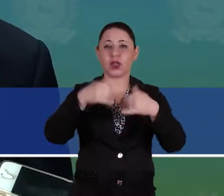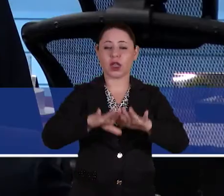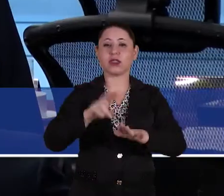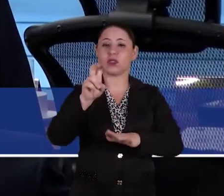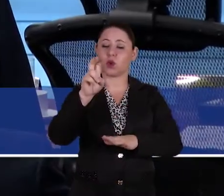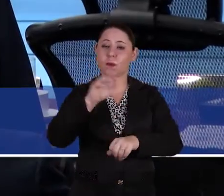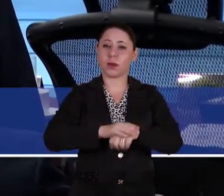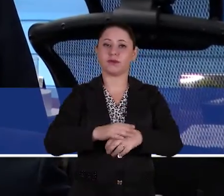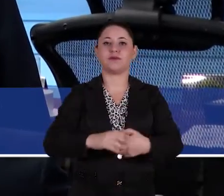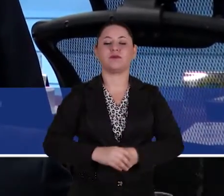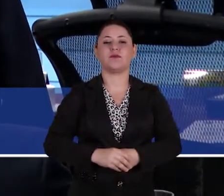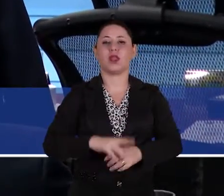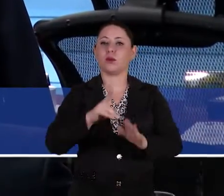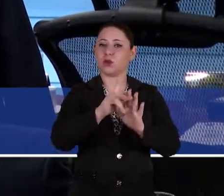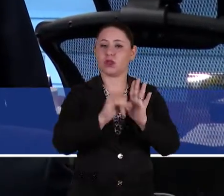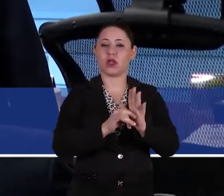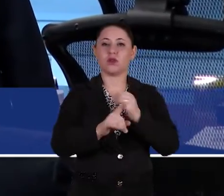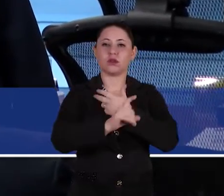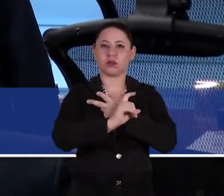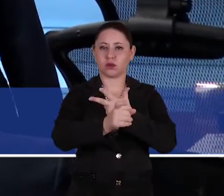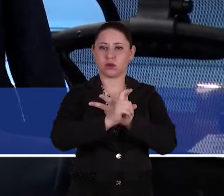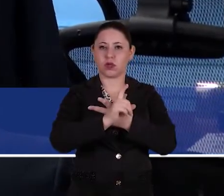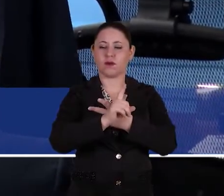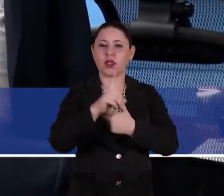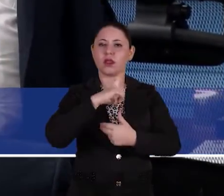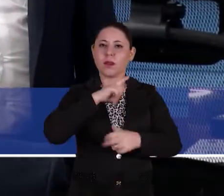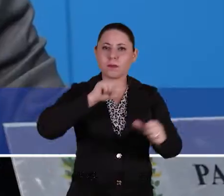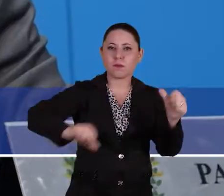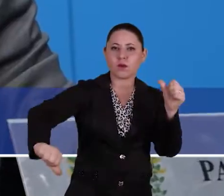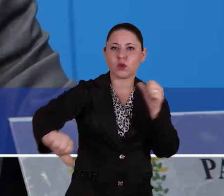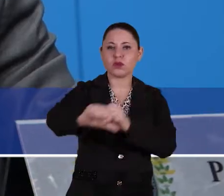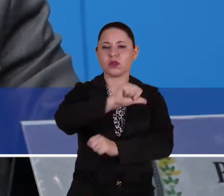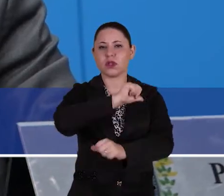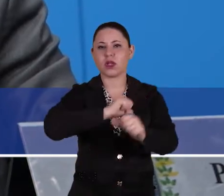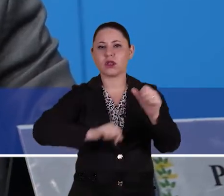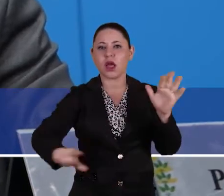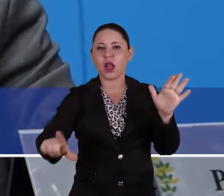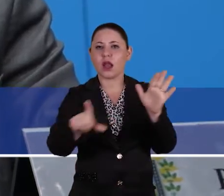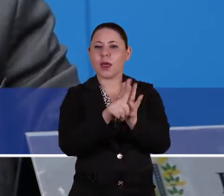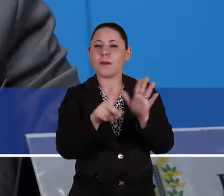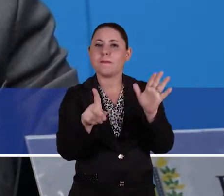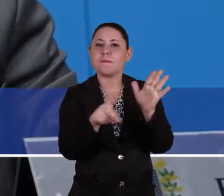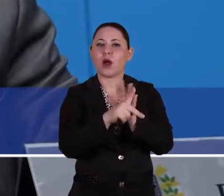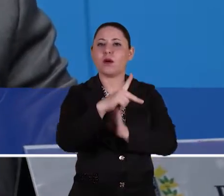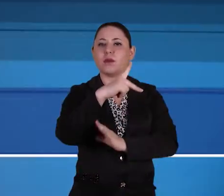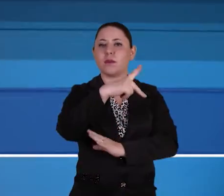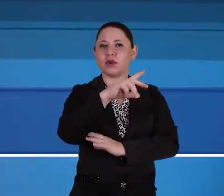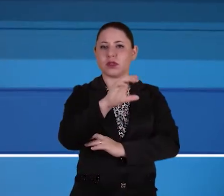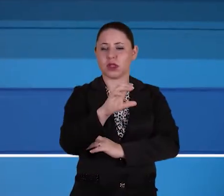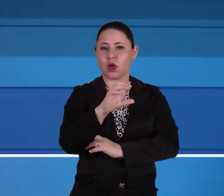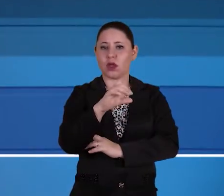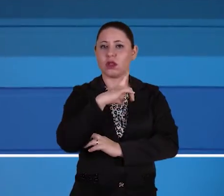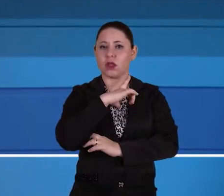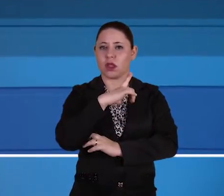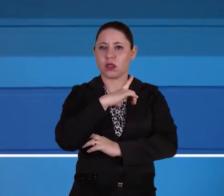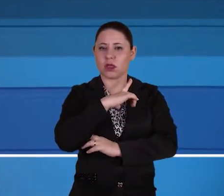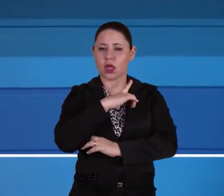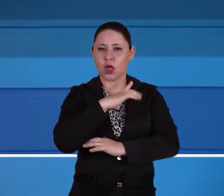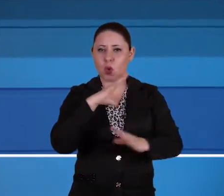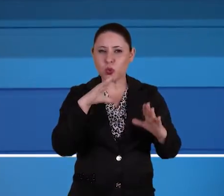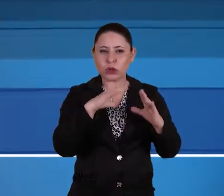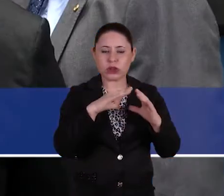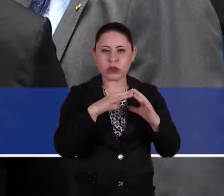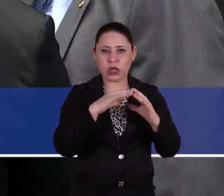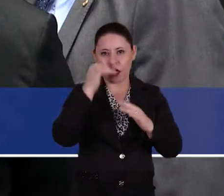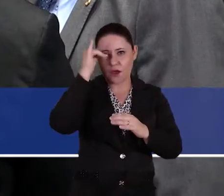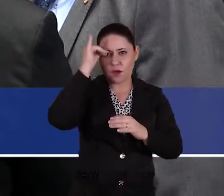a mais. Também foi aprovado o projeto do Executivo que prevê mudanças na Lei Orgânica da Polícia Civil e que institui o Departamento